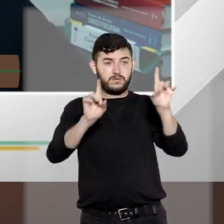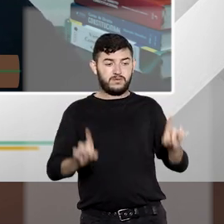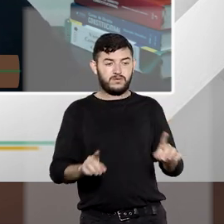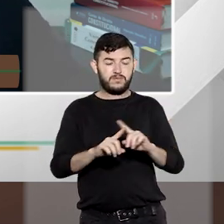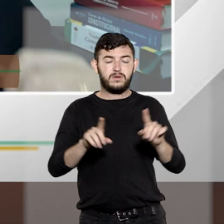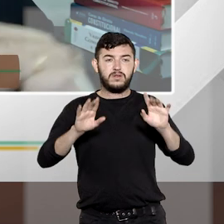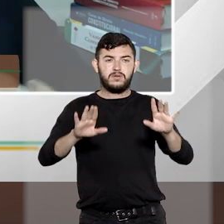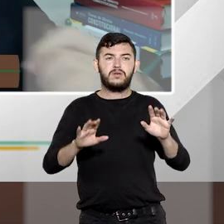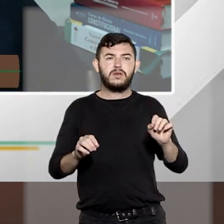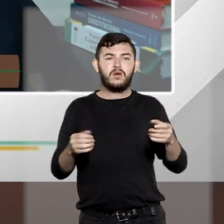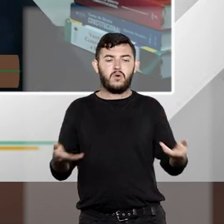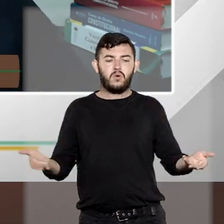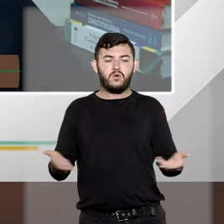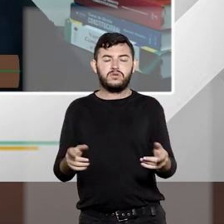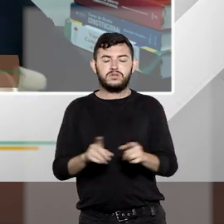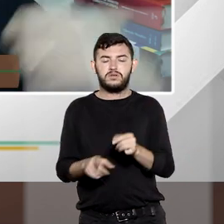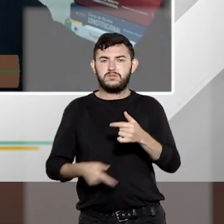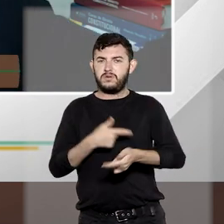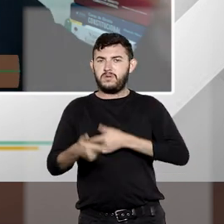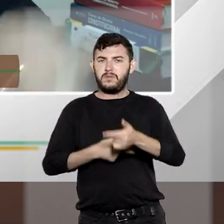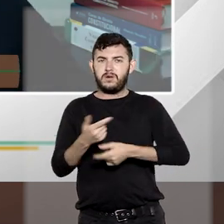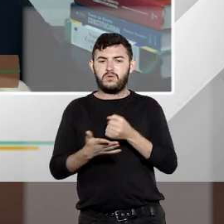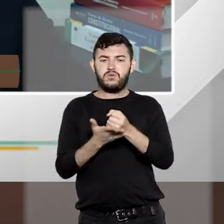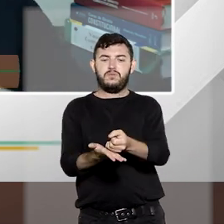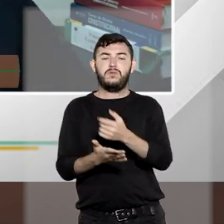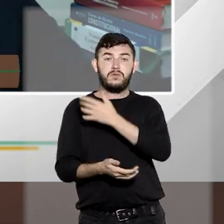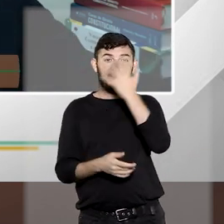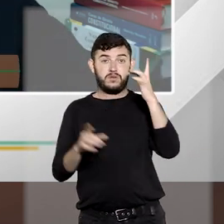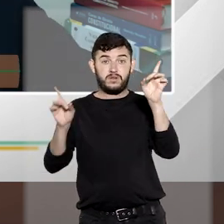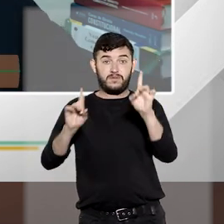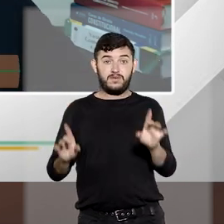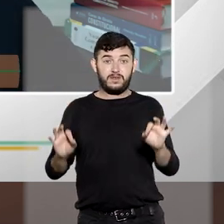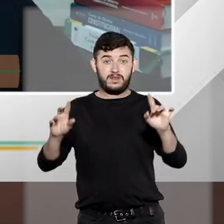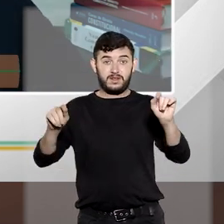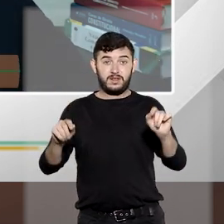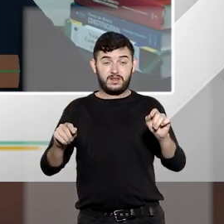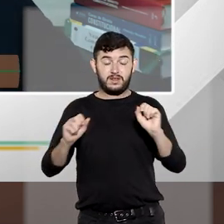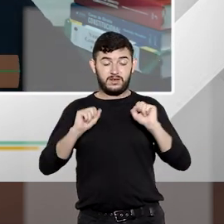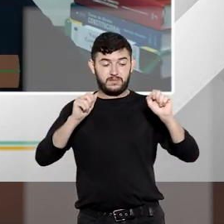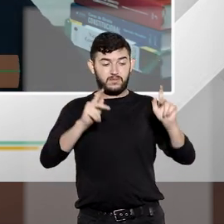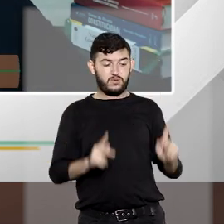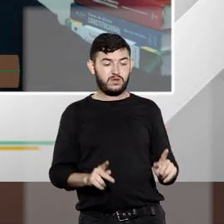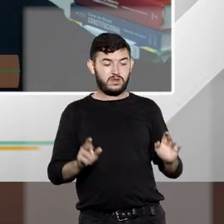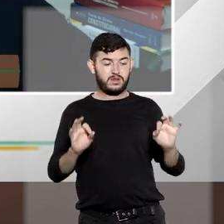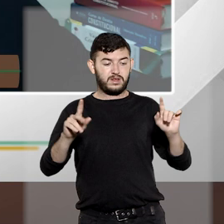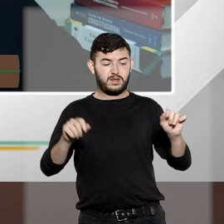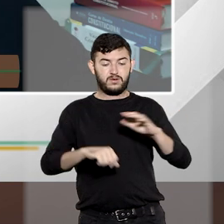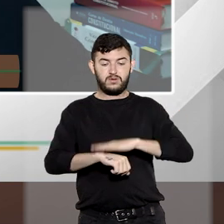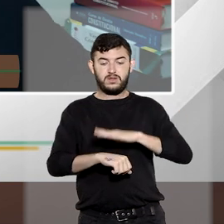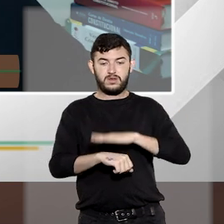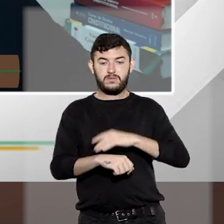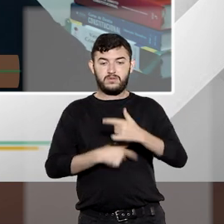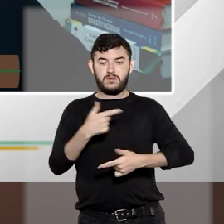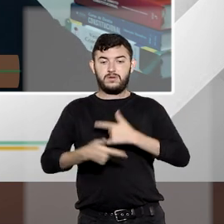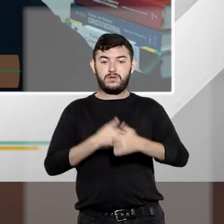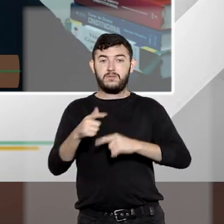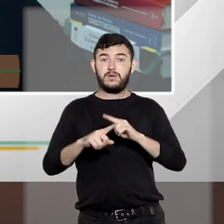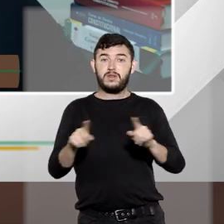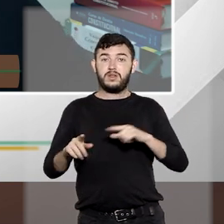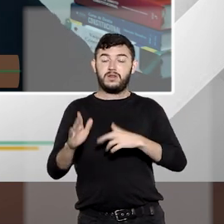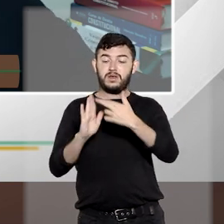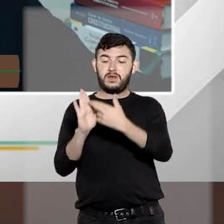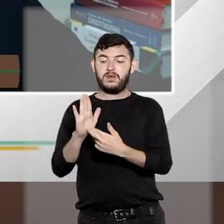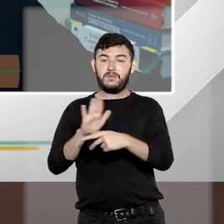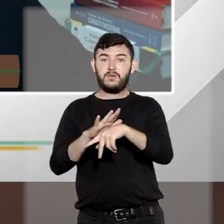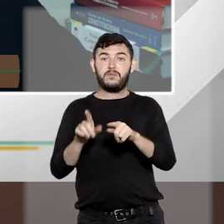que hoje ela é exceção, né? A pessoa sem deficiência, ela não aposenta mais com o tempo de contribuição, salvo em alguma regra de transição.